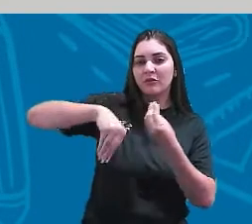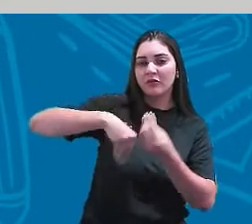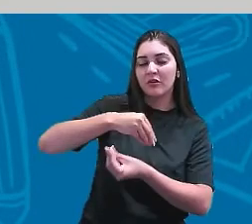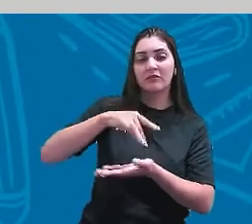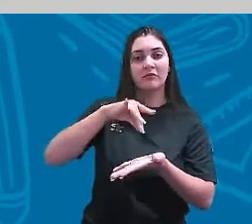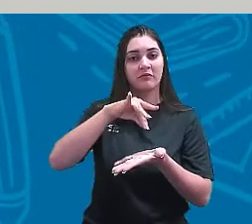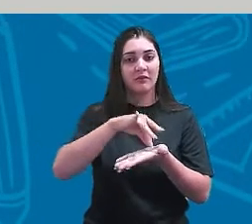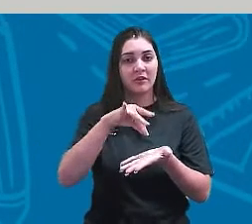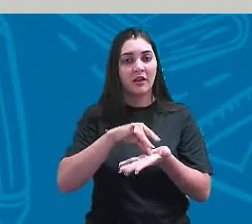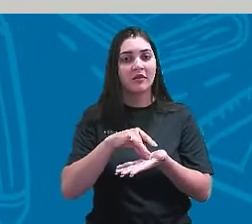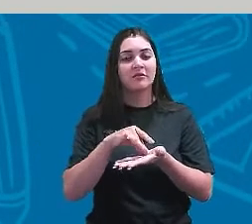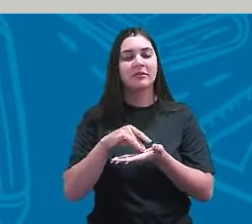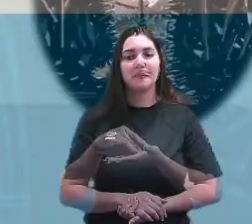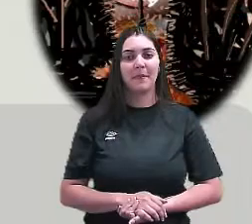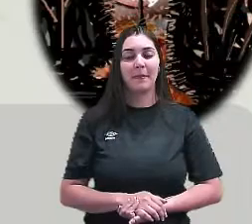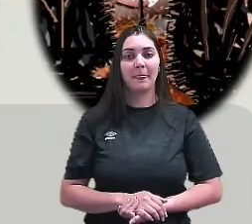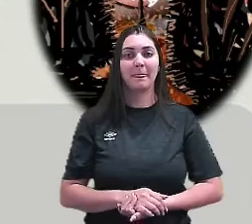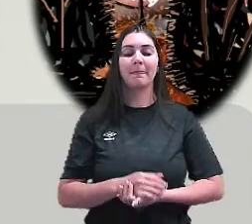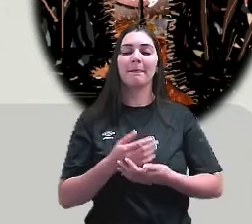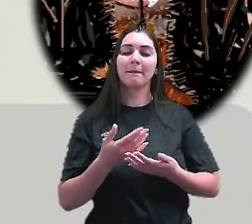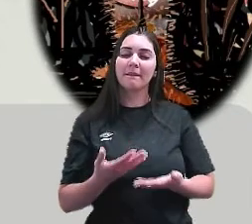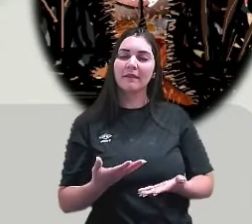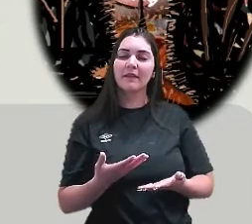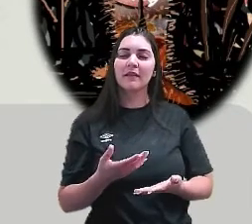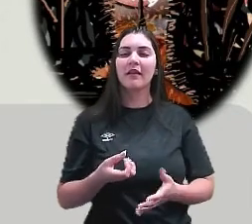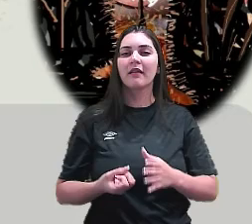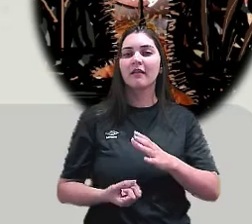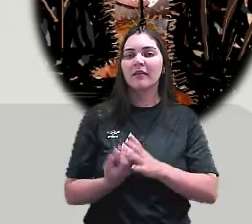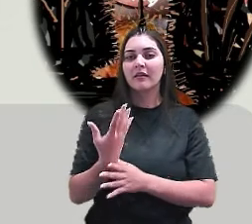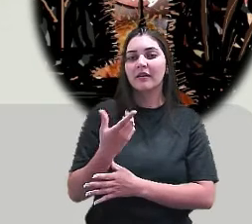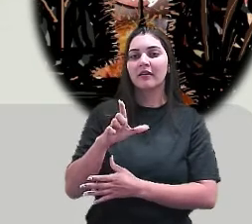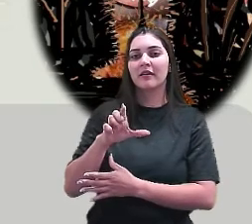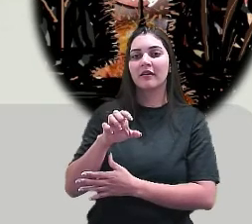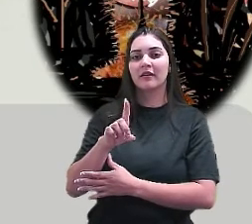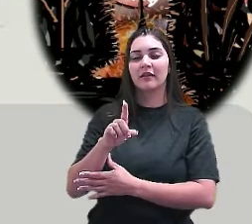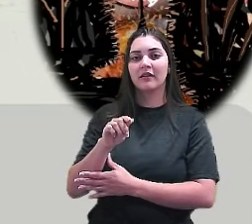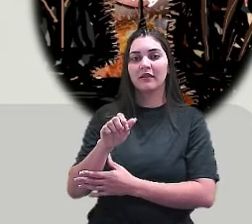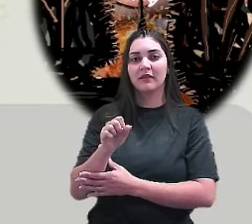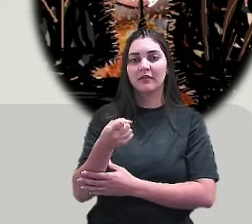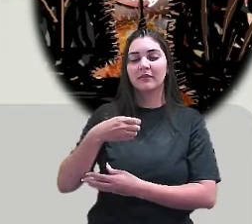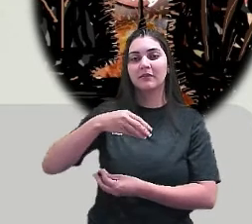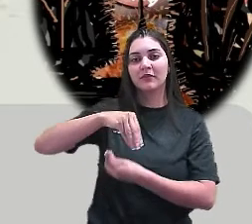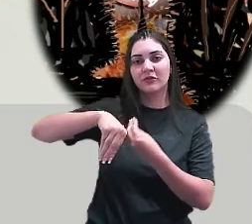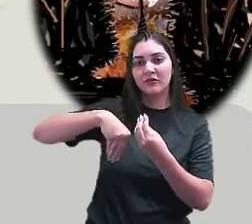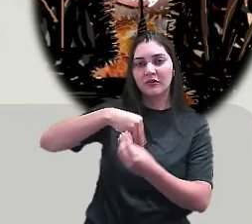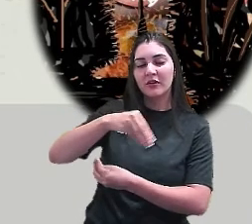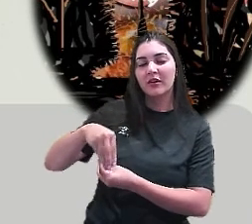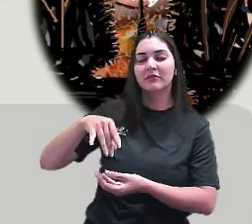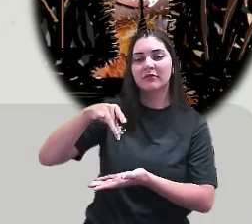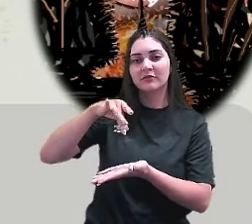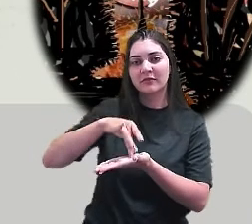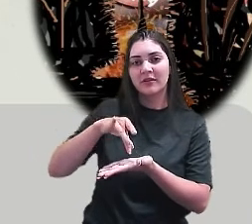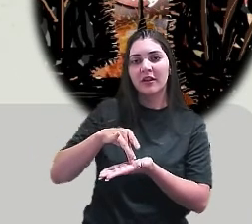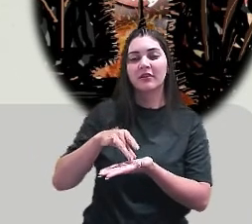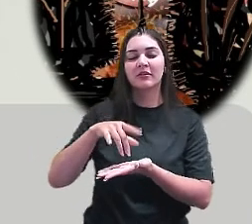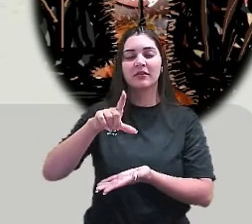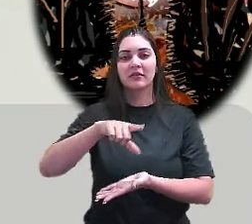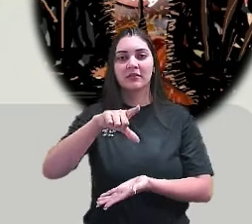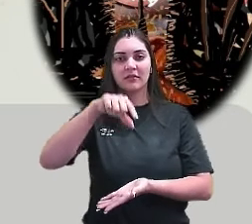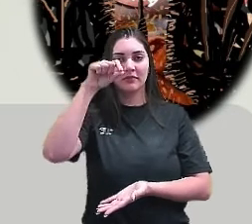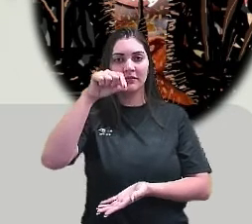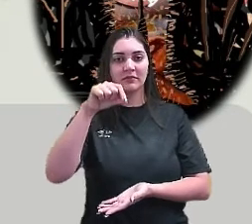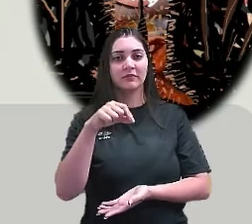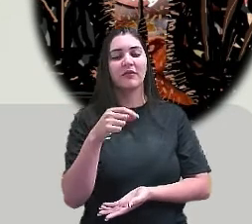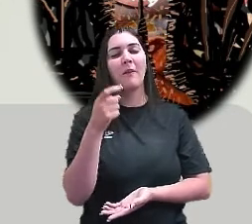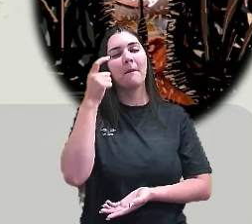fatos reais com fantasias. É assim que surgem as lendas, misturando os fatos reais com fantasias. Vamos ter